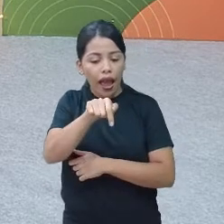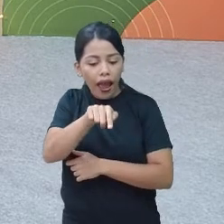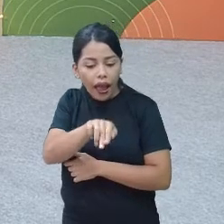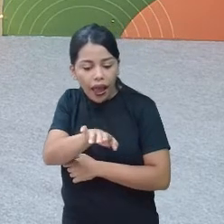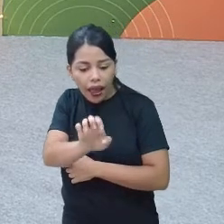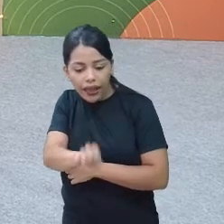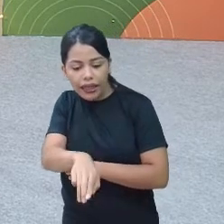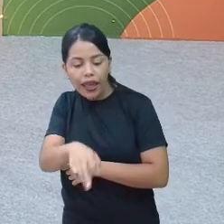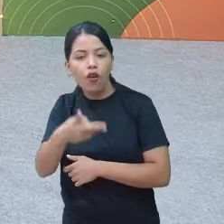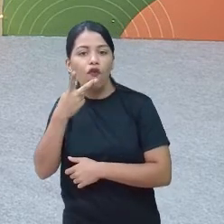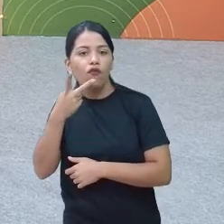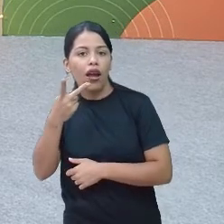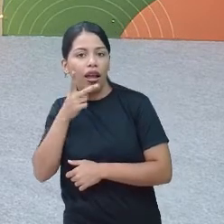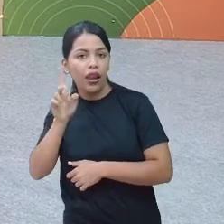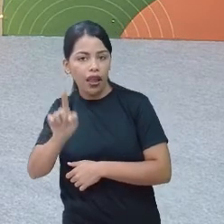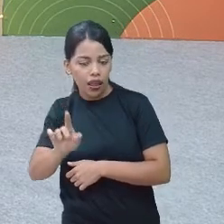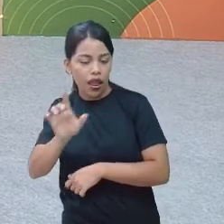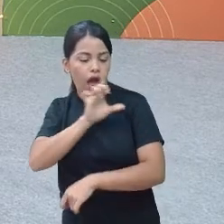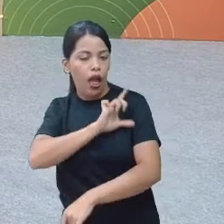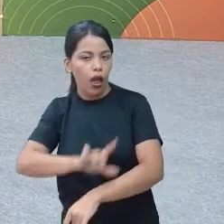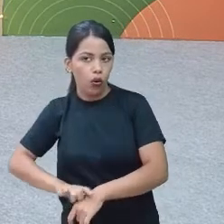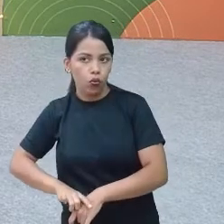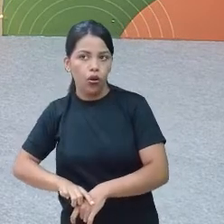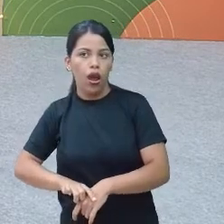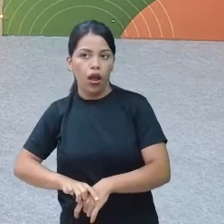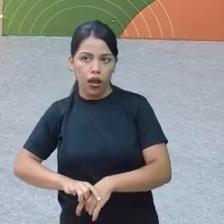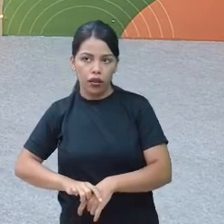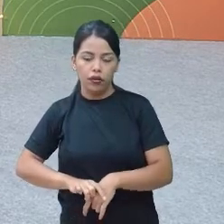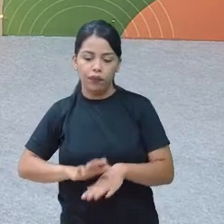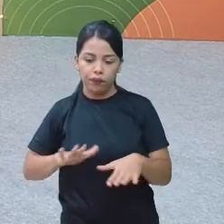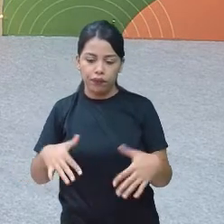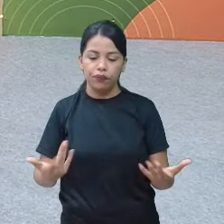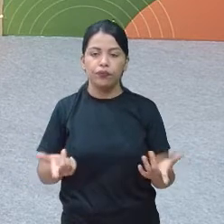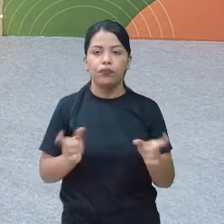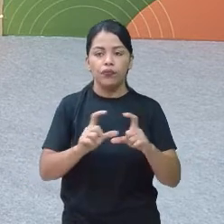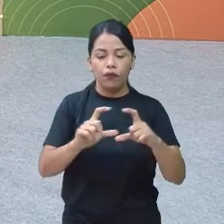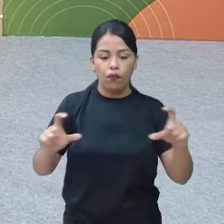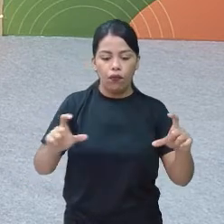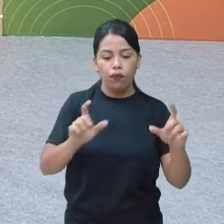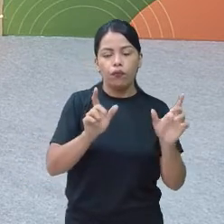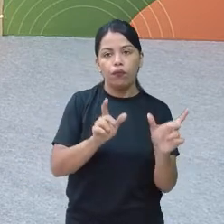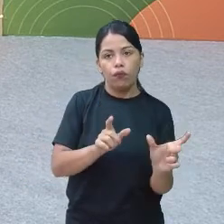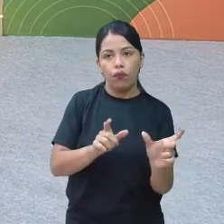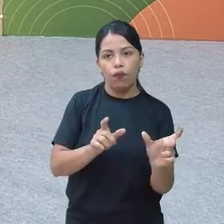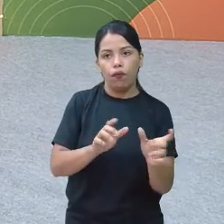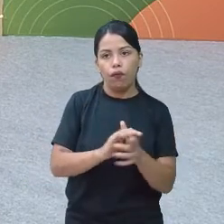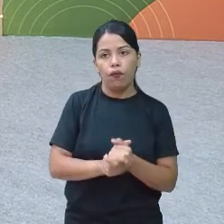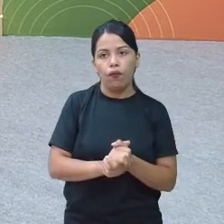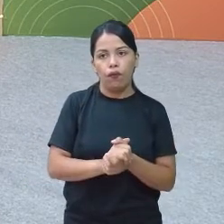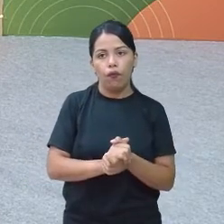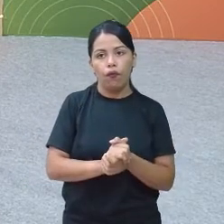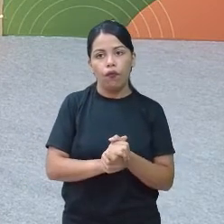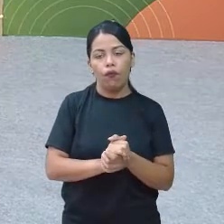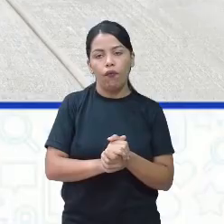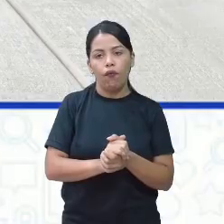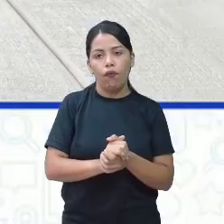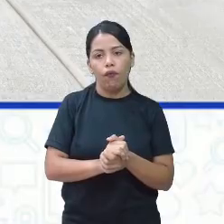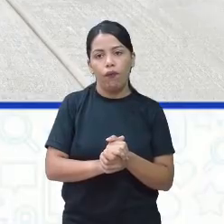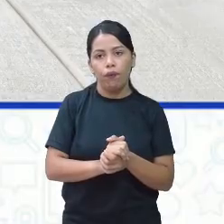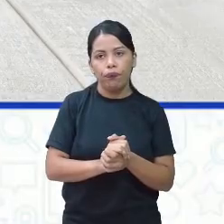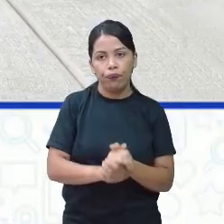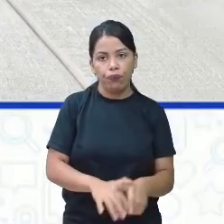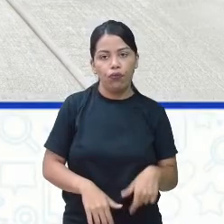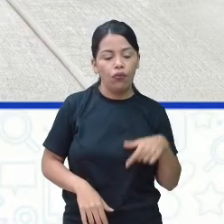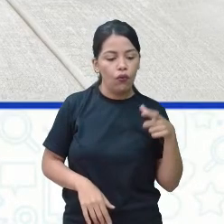foi educada. Então, aqui a gente tem o substantivo, que é a mulher, o a é a preposição, que vai fazer